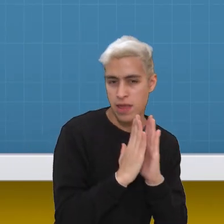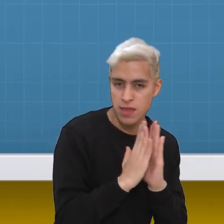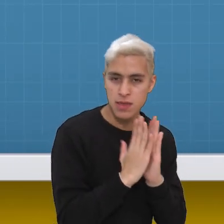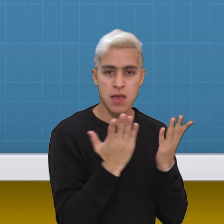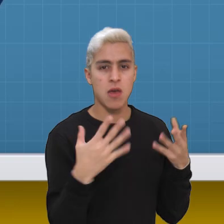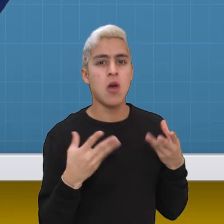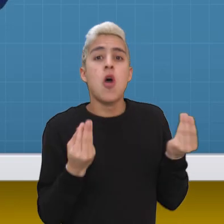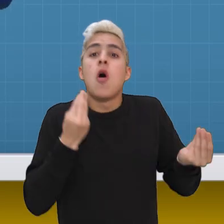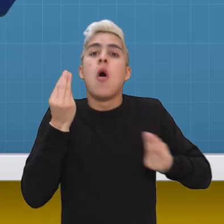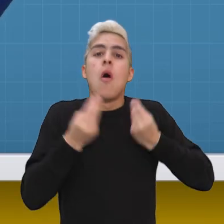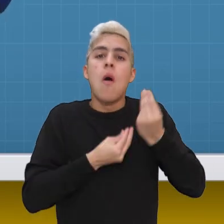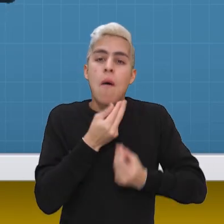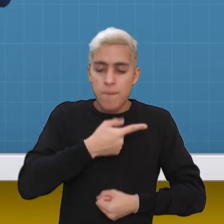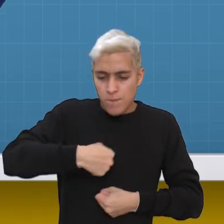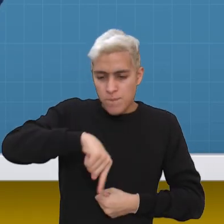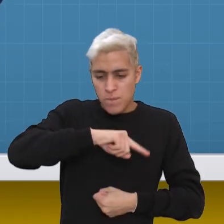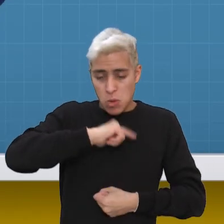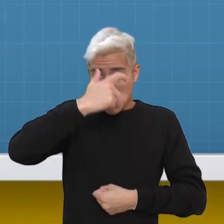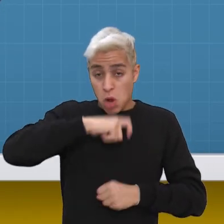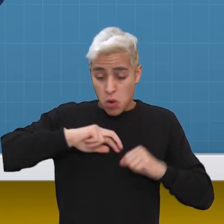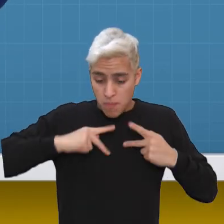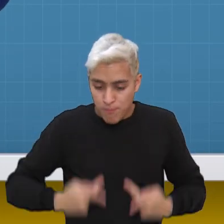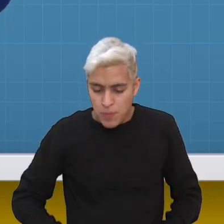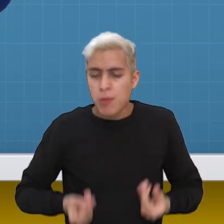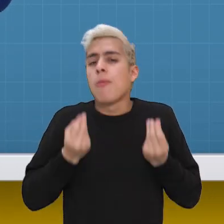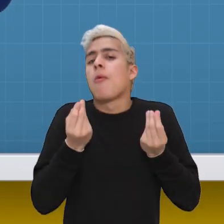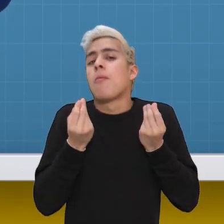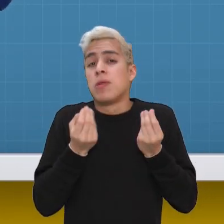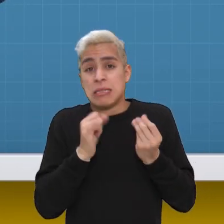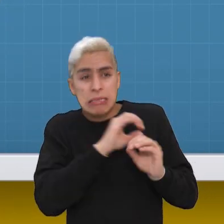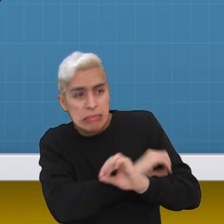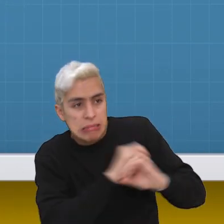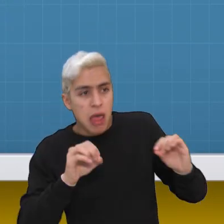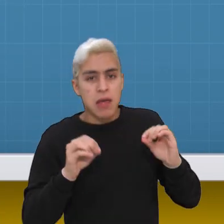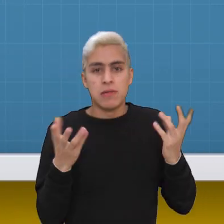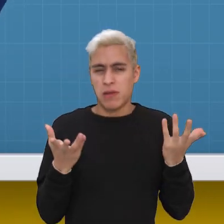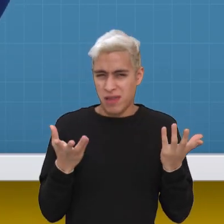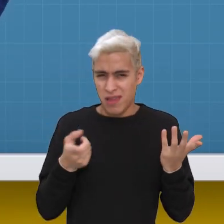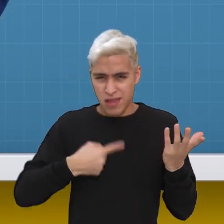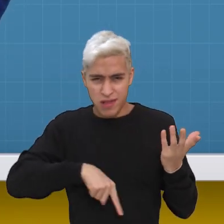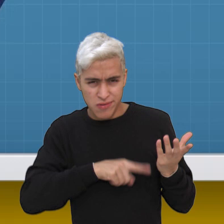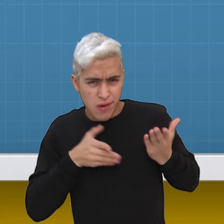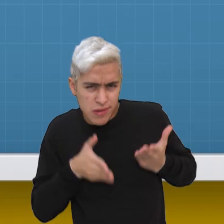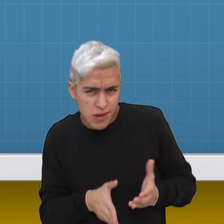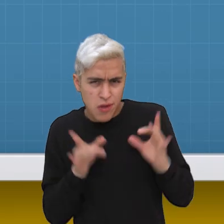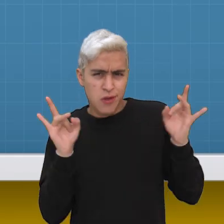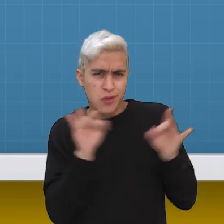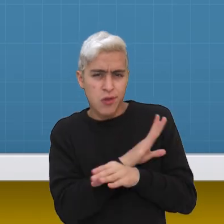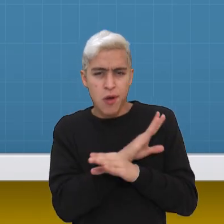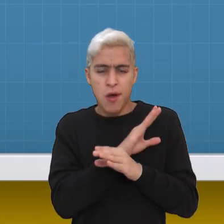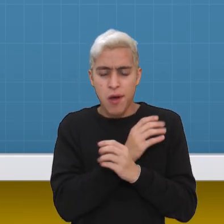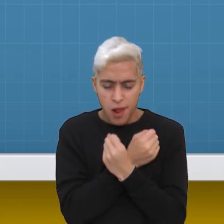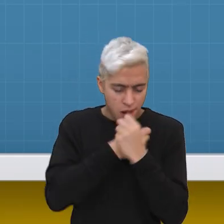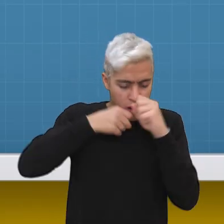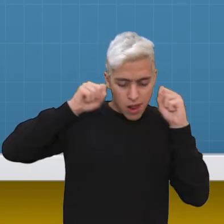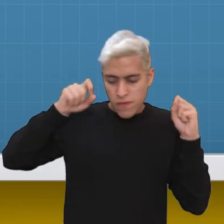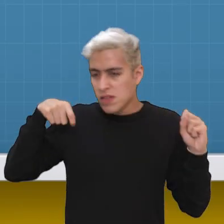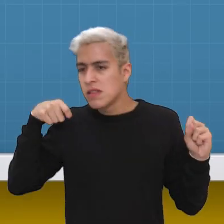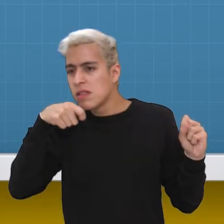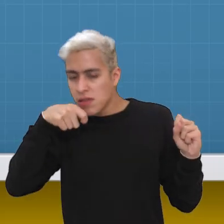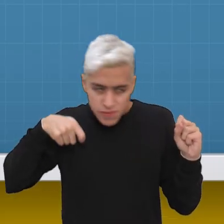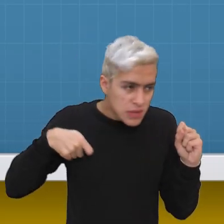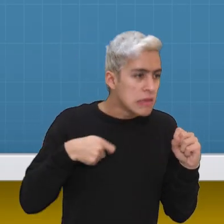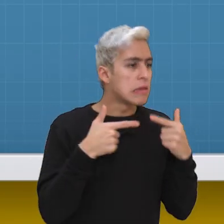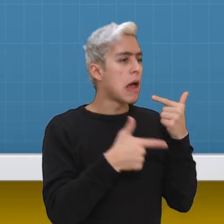oração, como é que nós, seres humanos, estaríamos? Será que nós nascemos só para levantar, escovar o